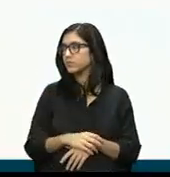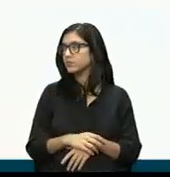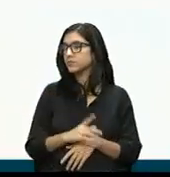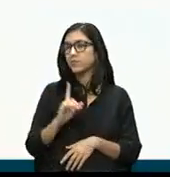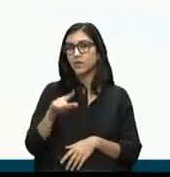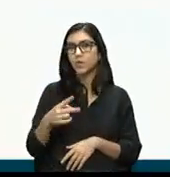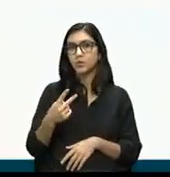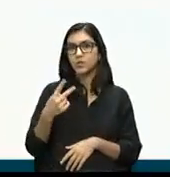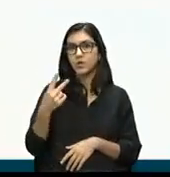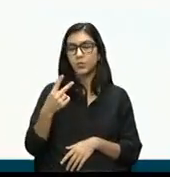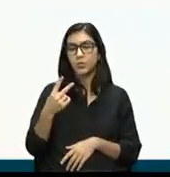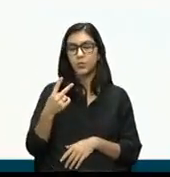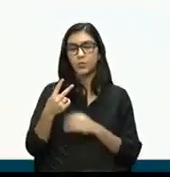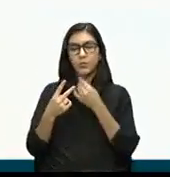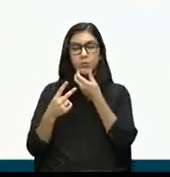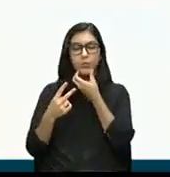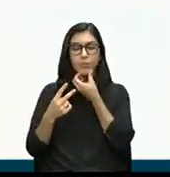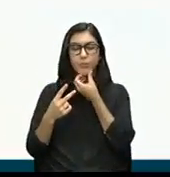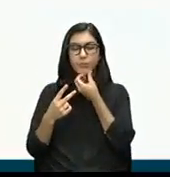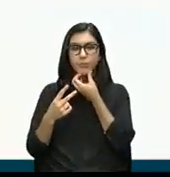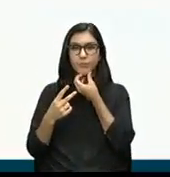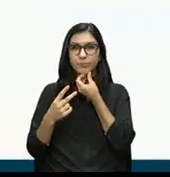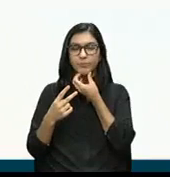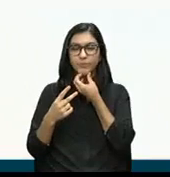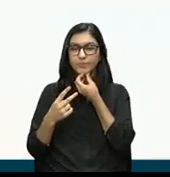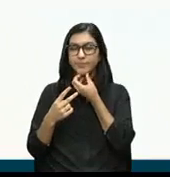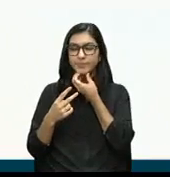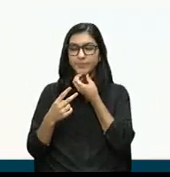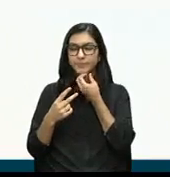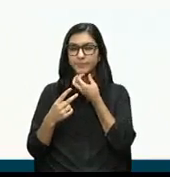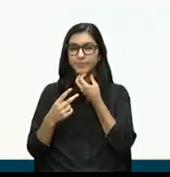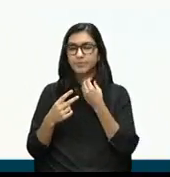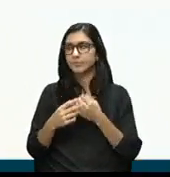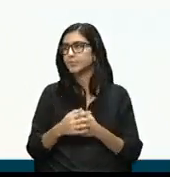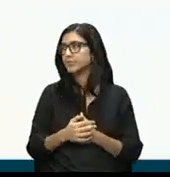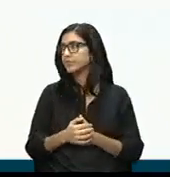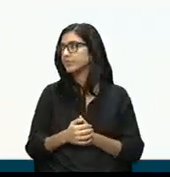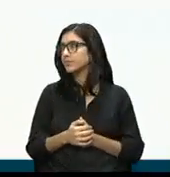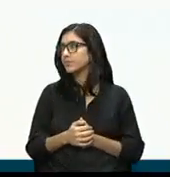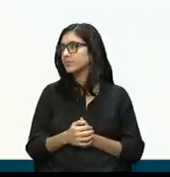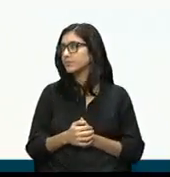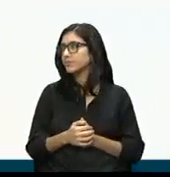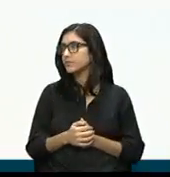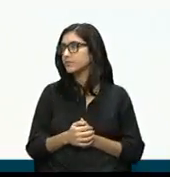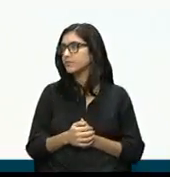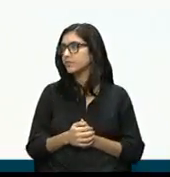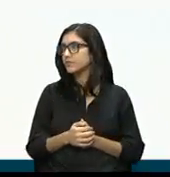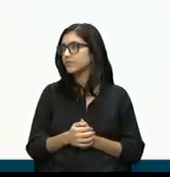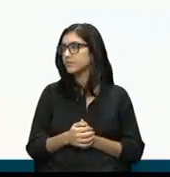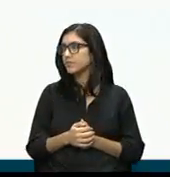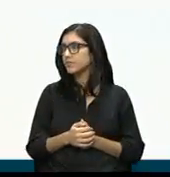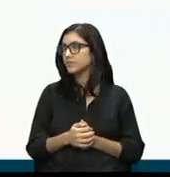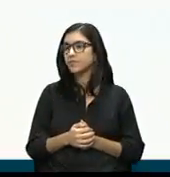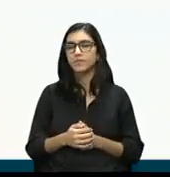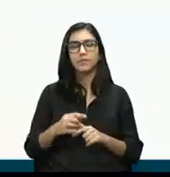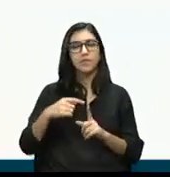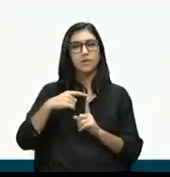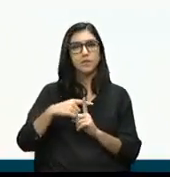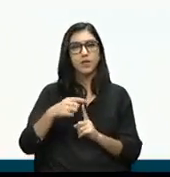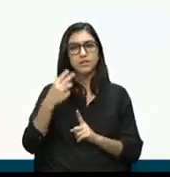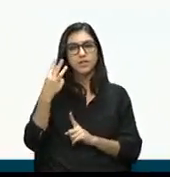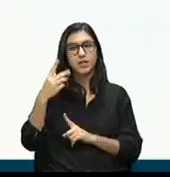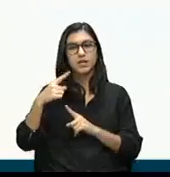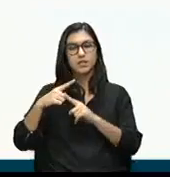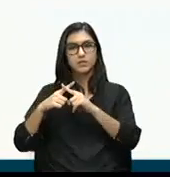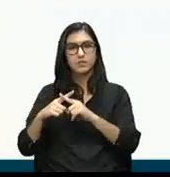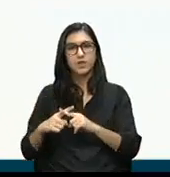segundo termo da primeira linha com o segundo termo da primeira coluna, mais 3 vezes